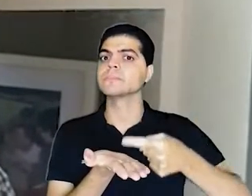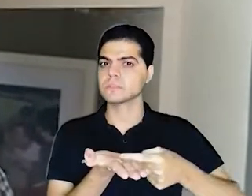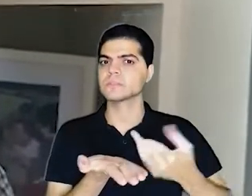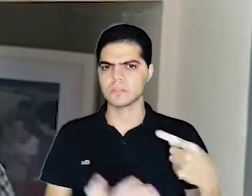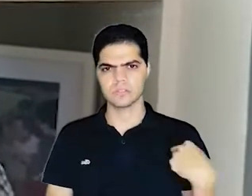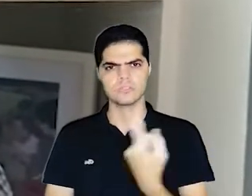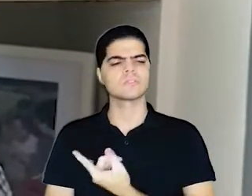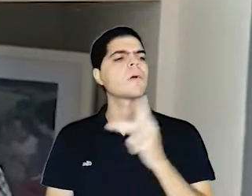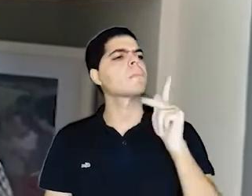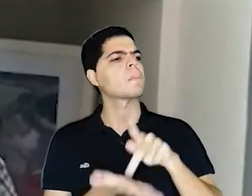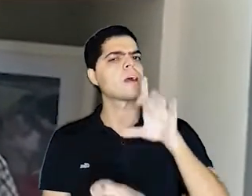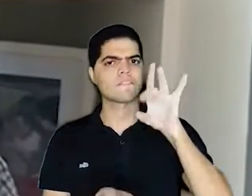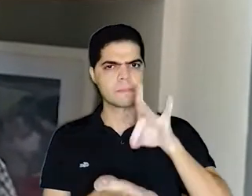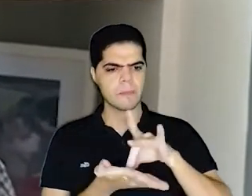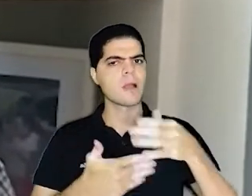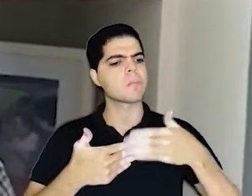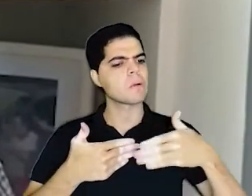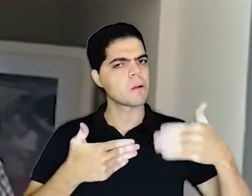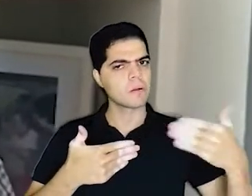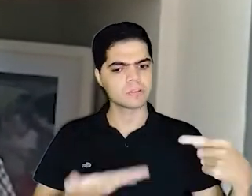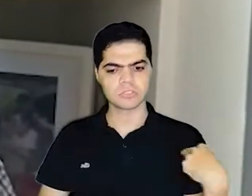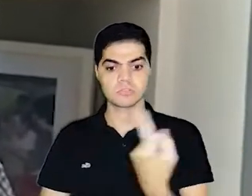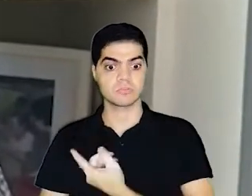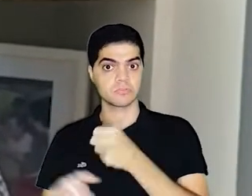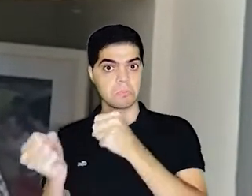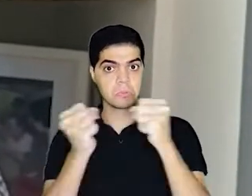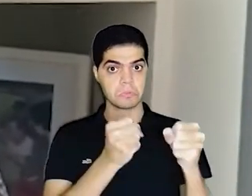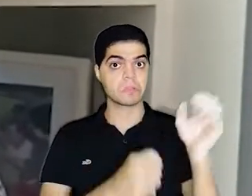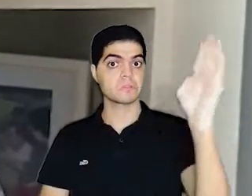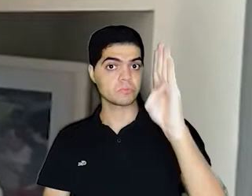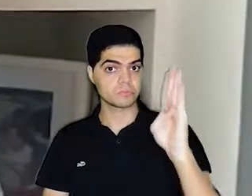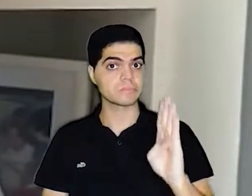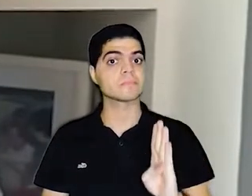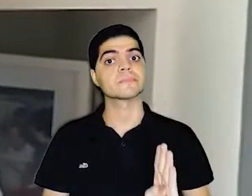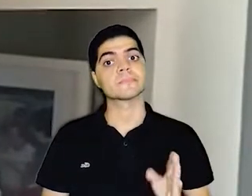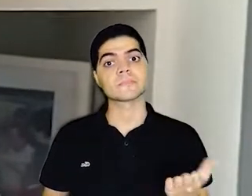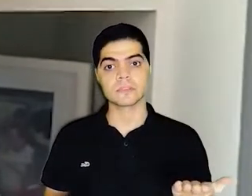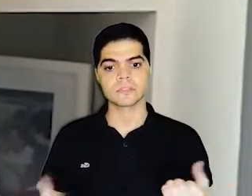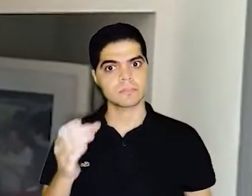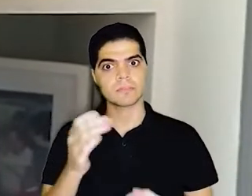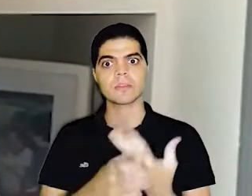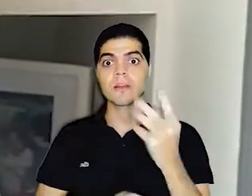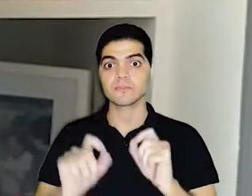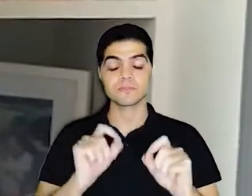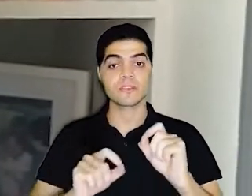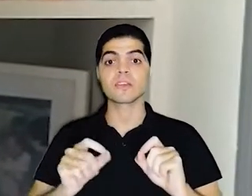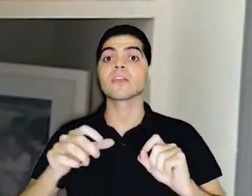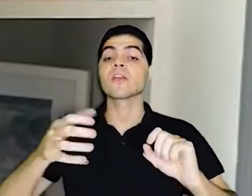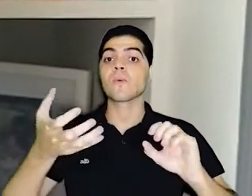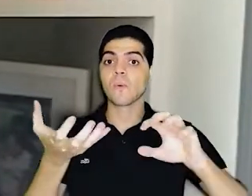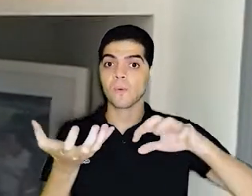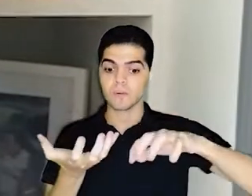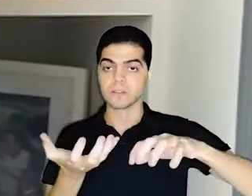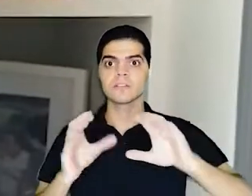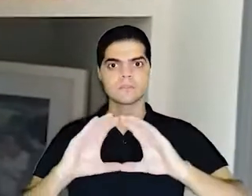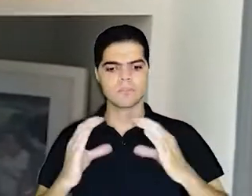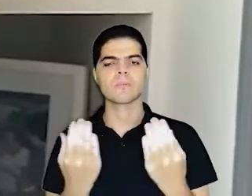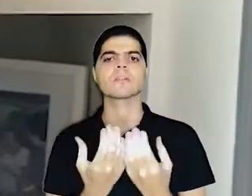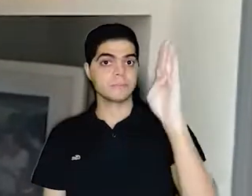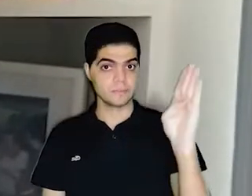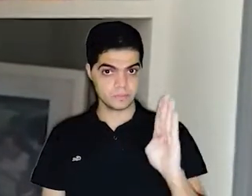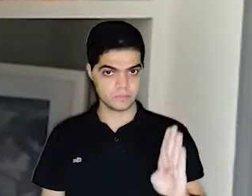de afirmarmos cada vez mais a nossa soberania nacional que criamos o Congresso Nacional, a